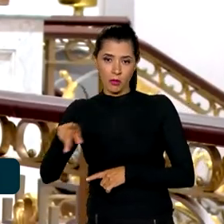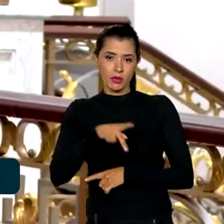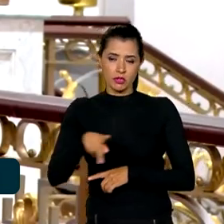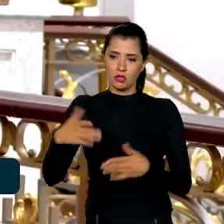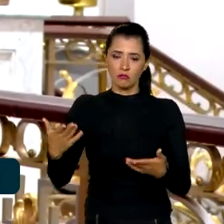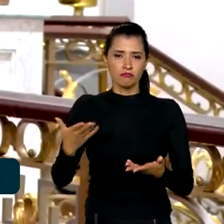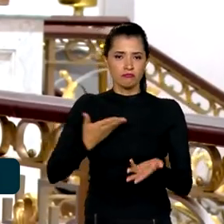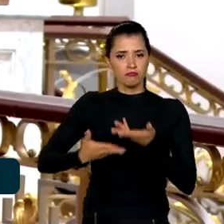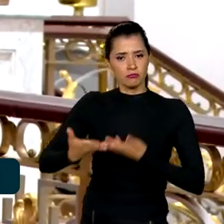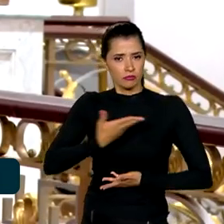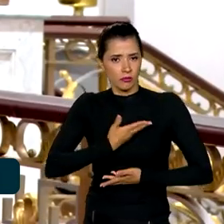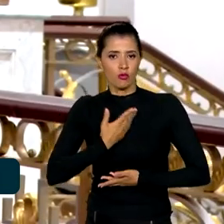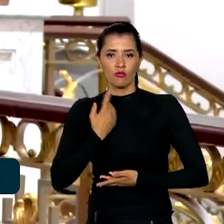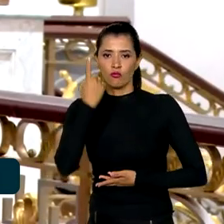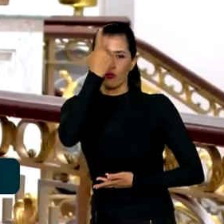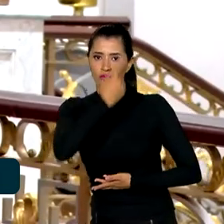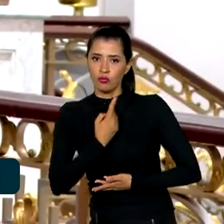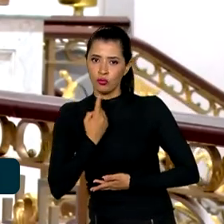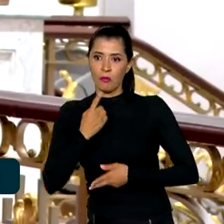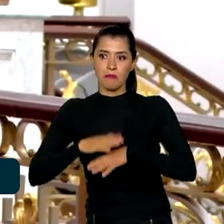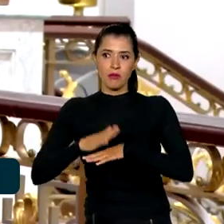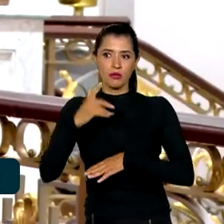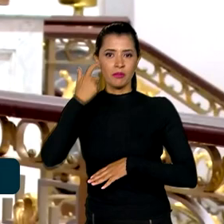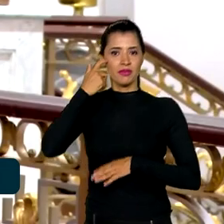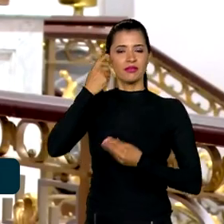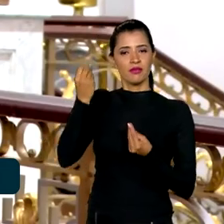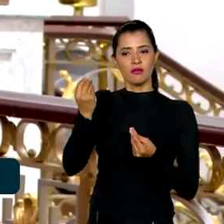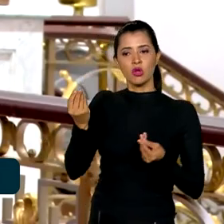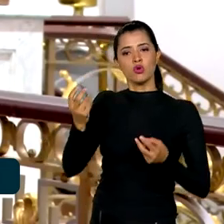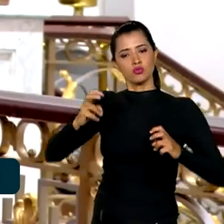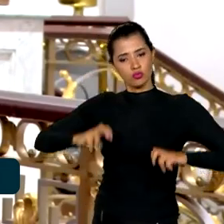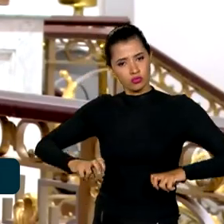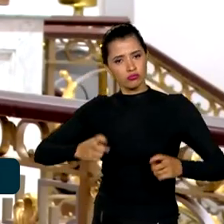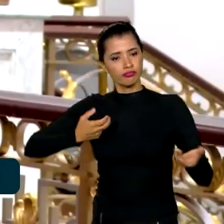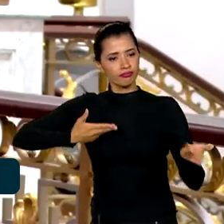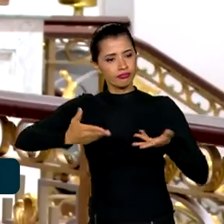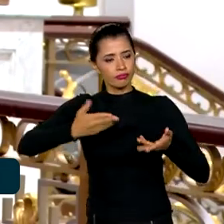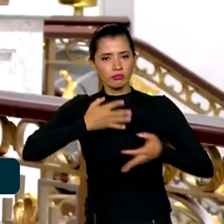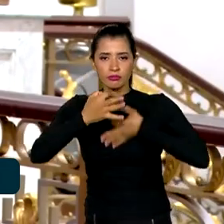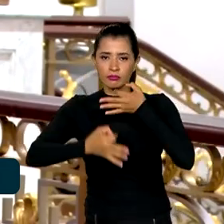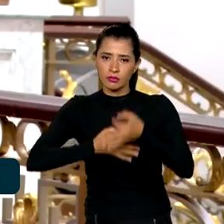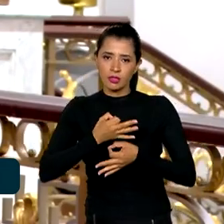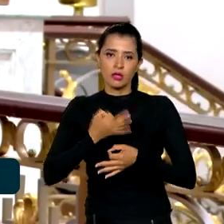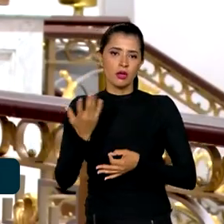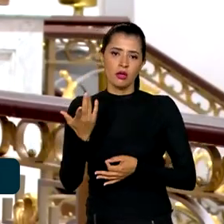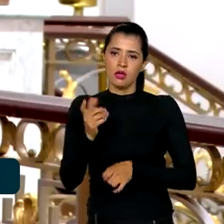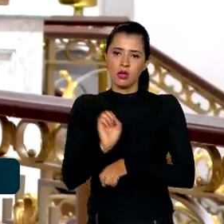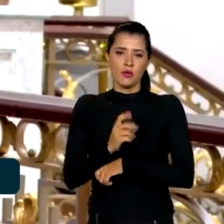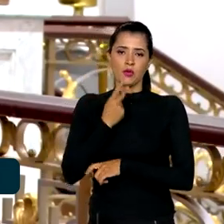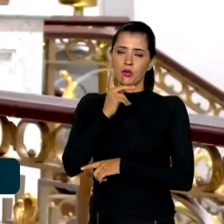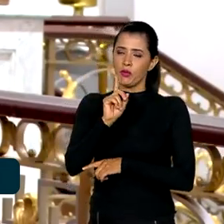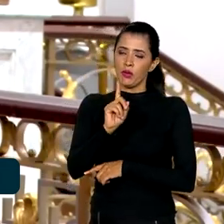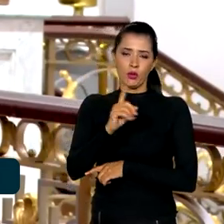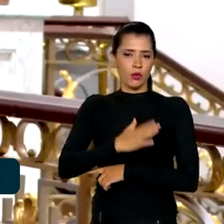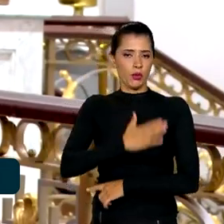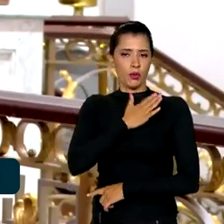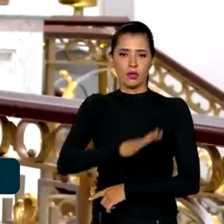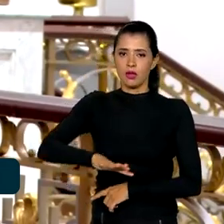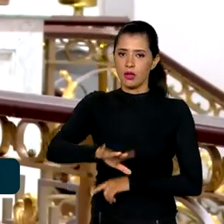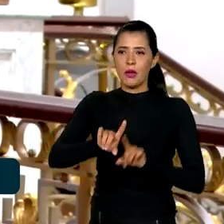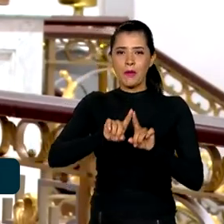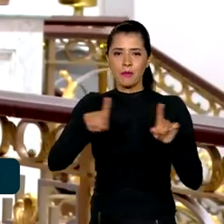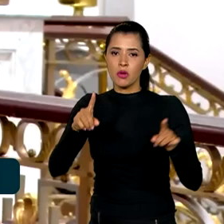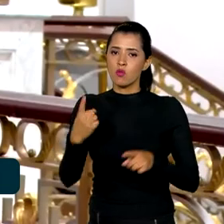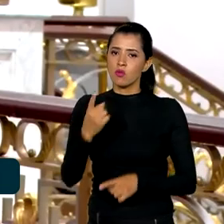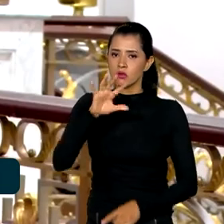amistoso, durou uma hora mais do que se imaginava, os dois lados esclareceram suas posições, não se falou no aspecto militar, mas se tomou